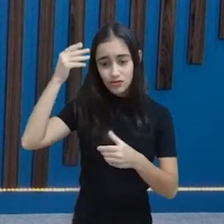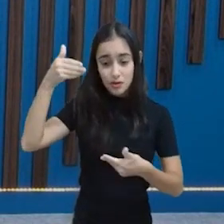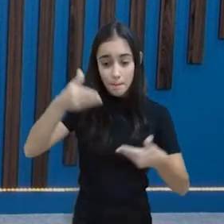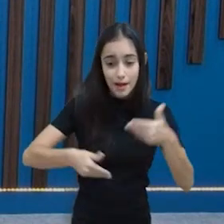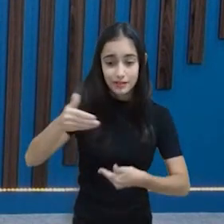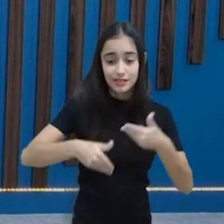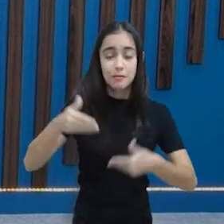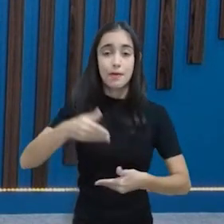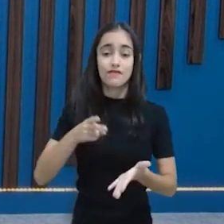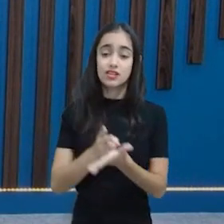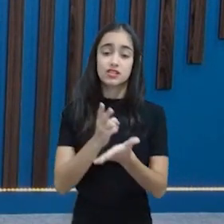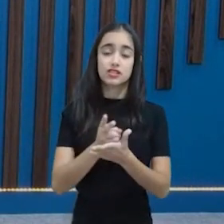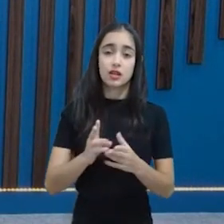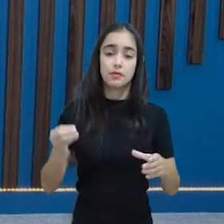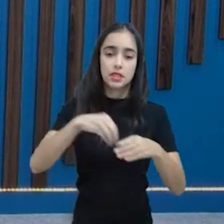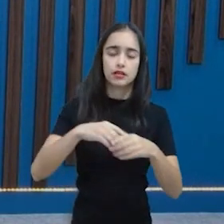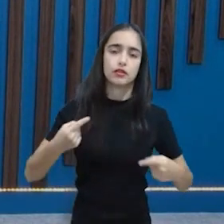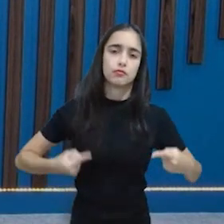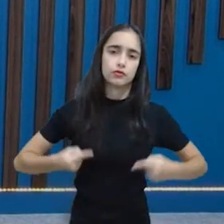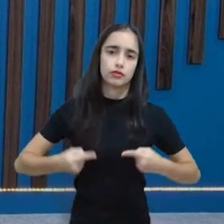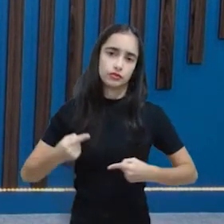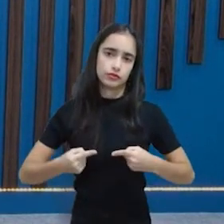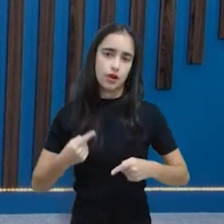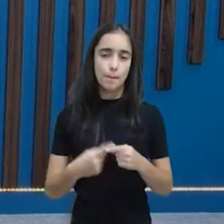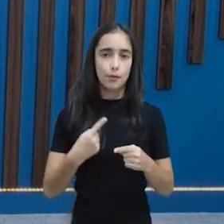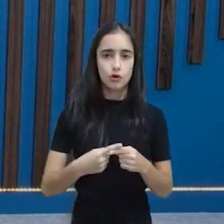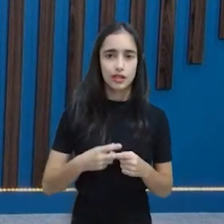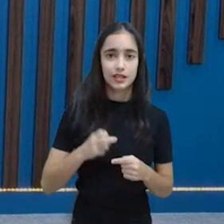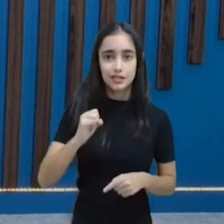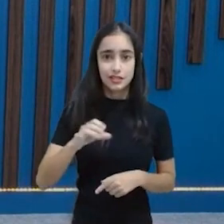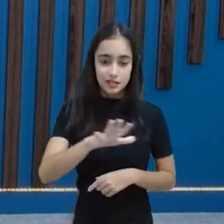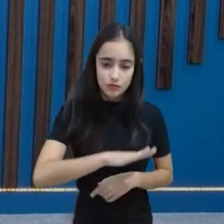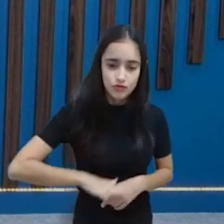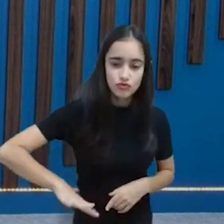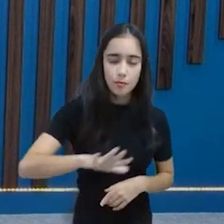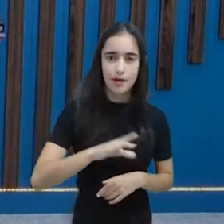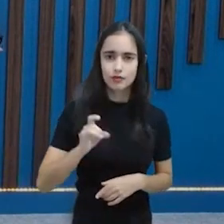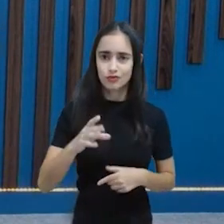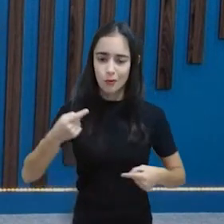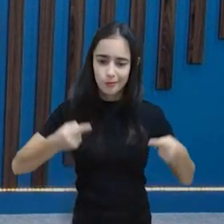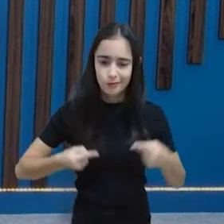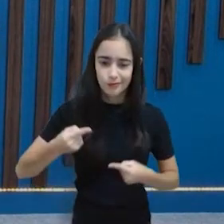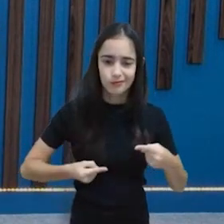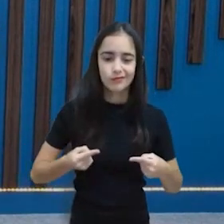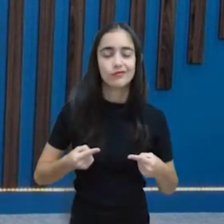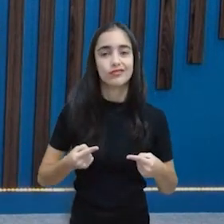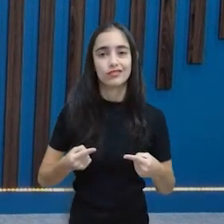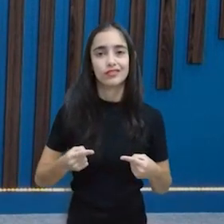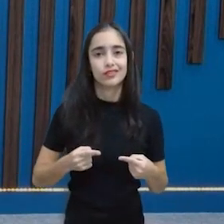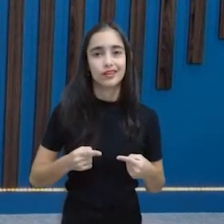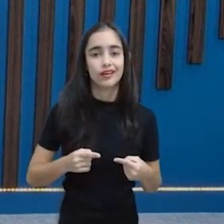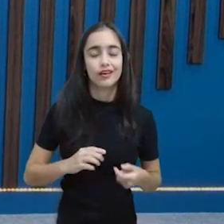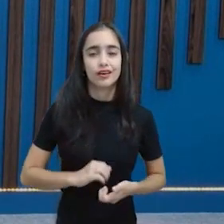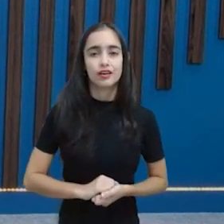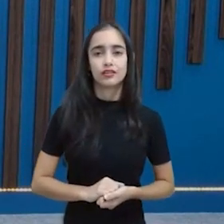né? Porque quem só habita aquele espaço e não participa, não se engaja, ele é apenas um habitante. Né?